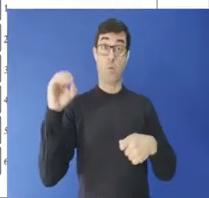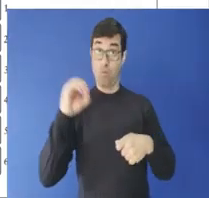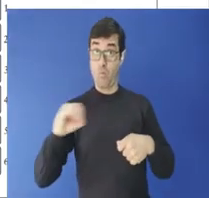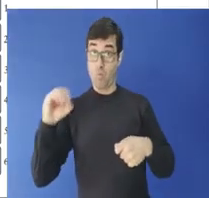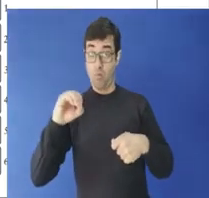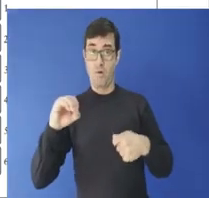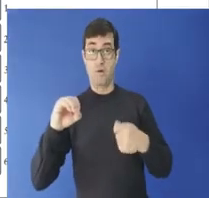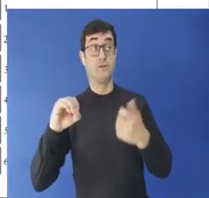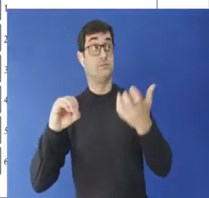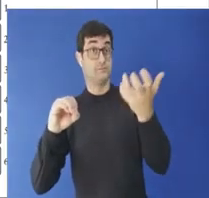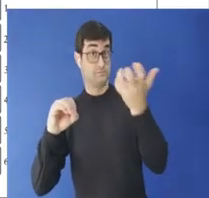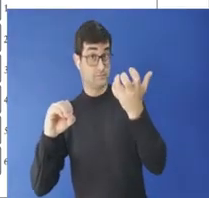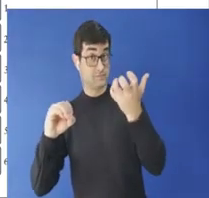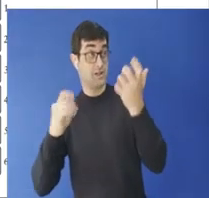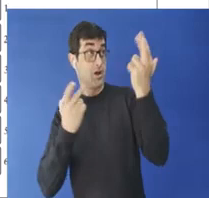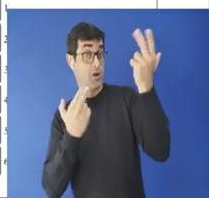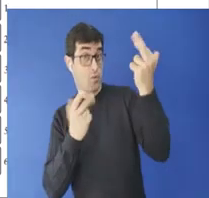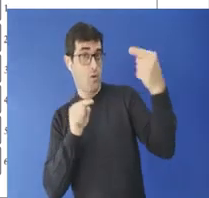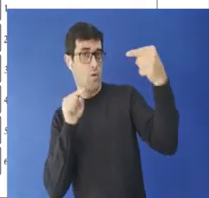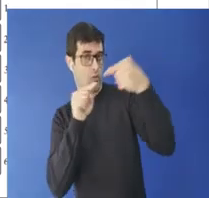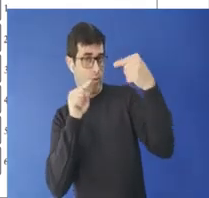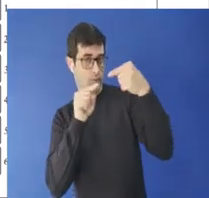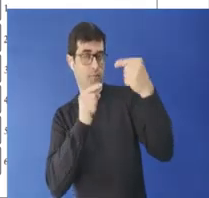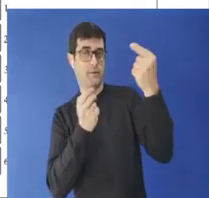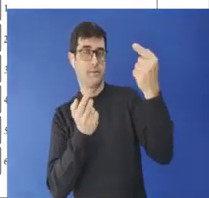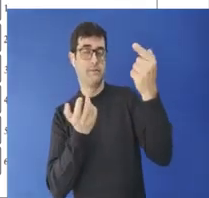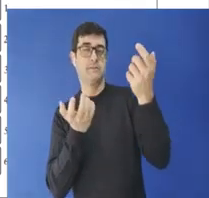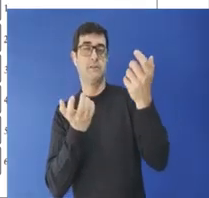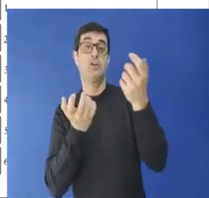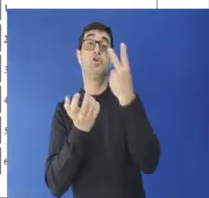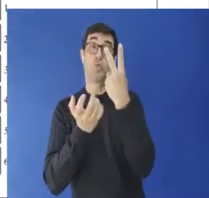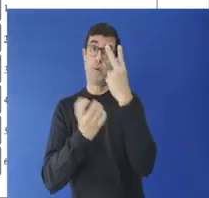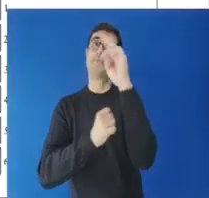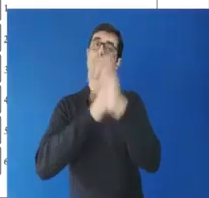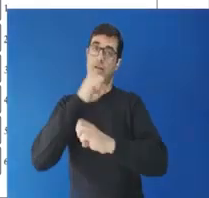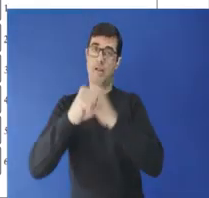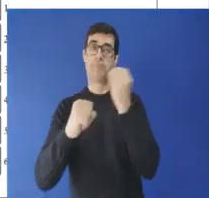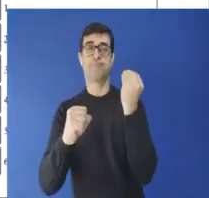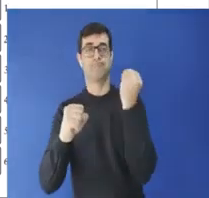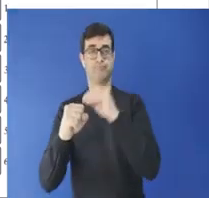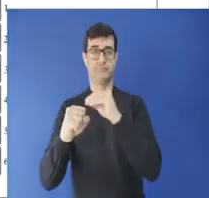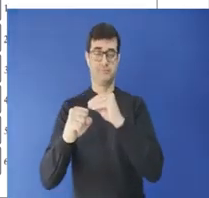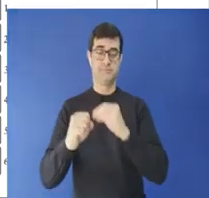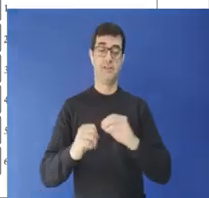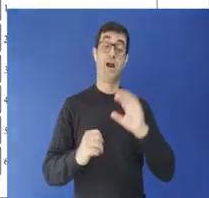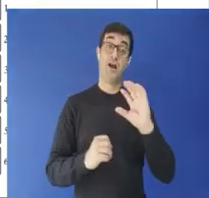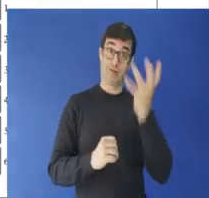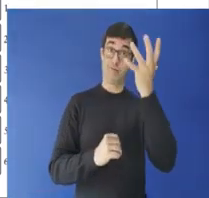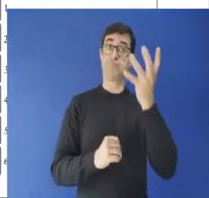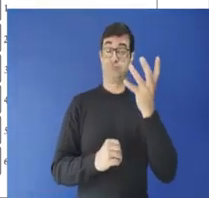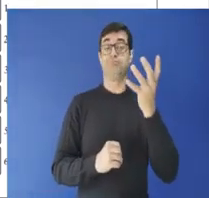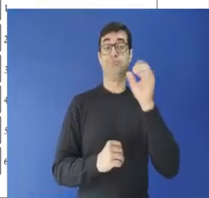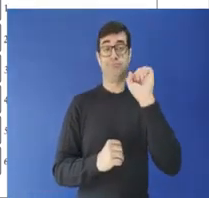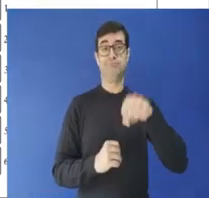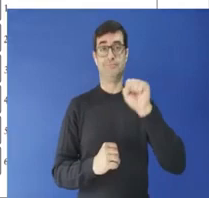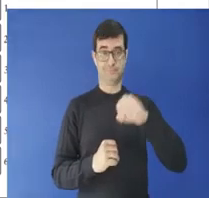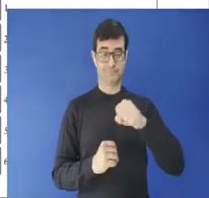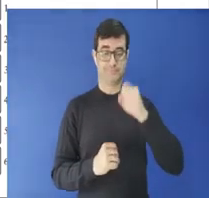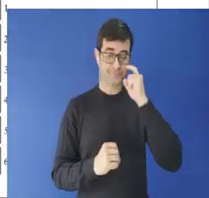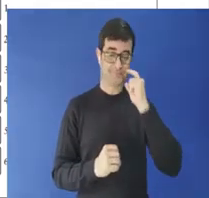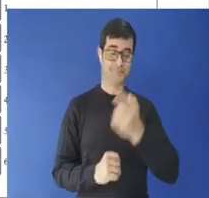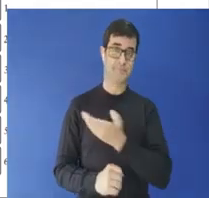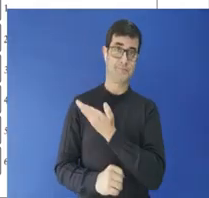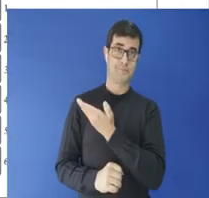ele precisa ganhar 2 elétrons. E é isso que acontece, ó. Ele ganha 2 elétrons, fica com excesso de carga